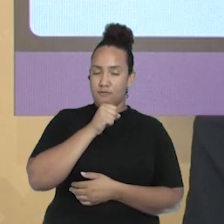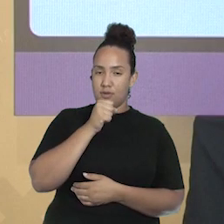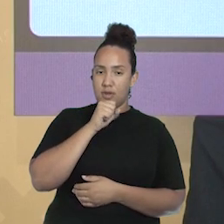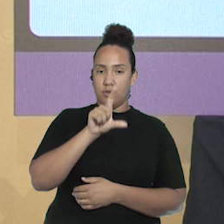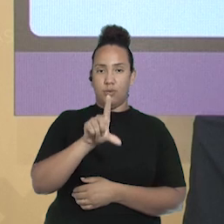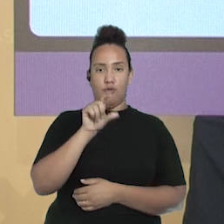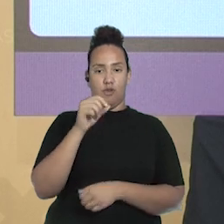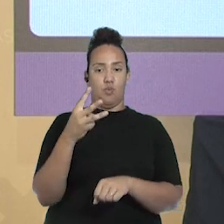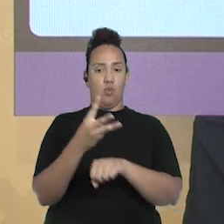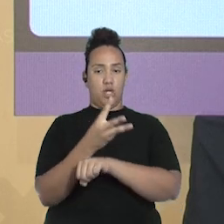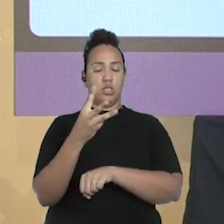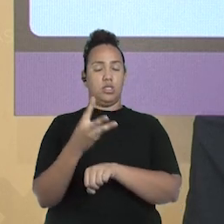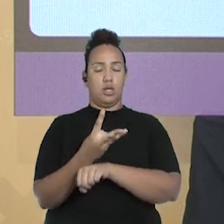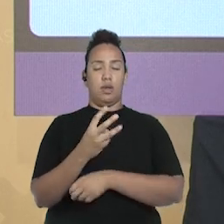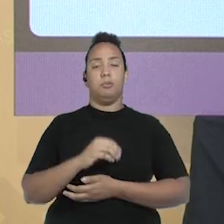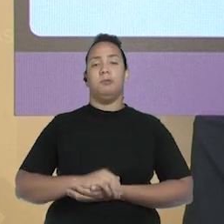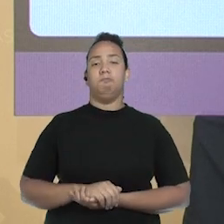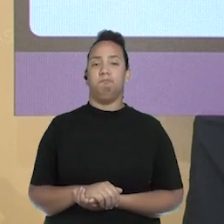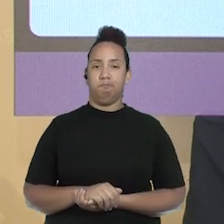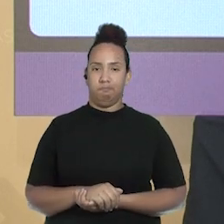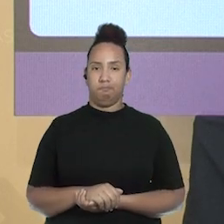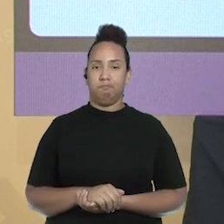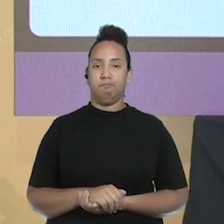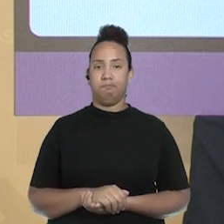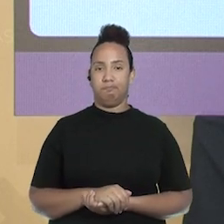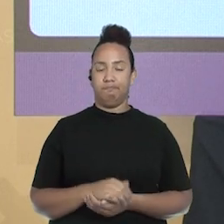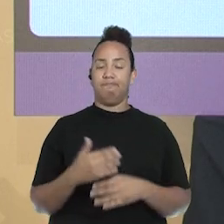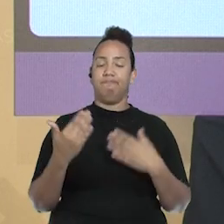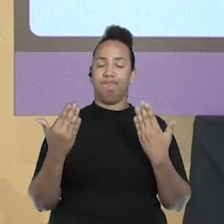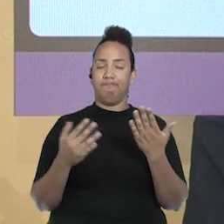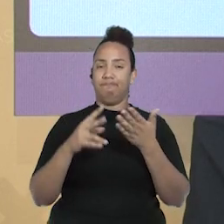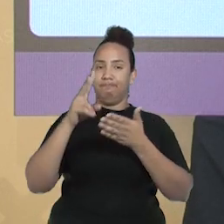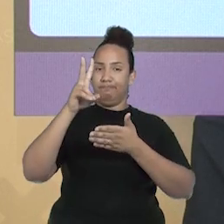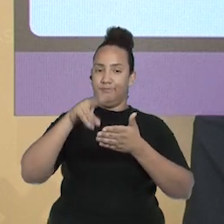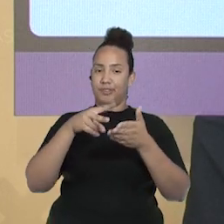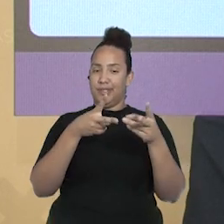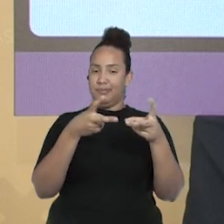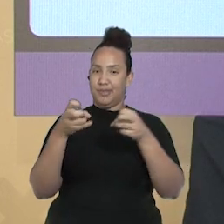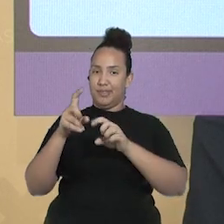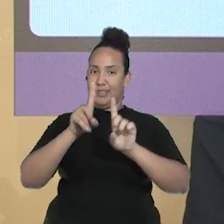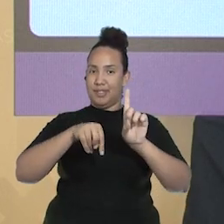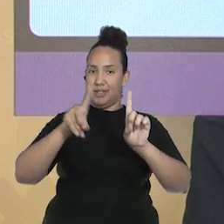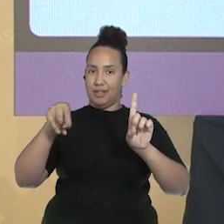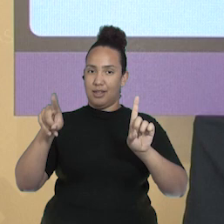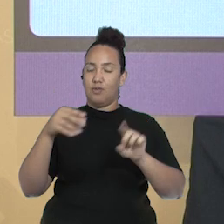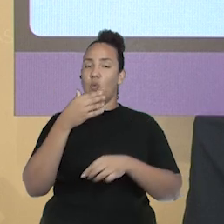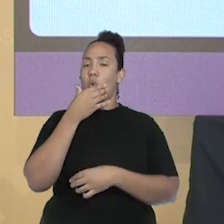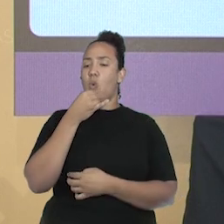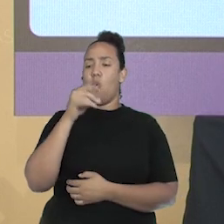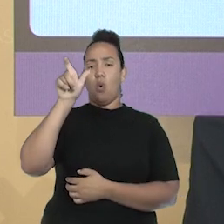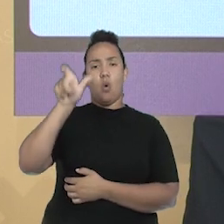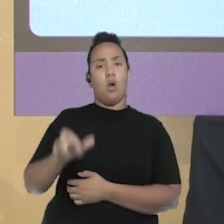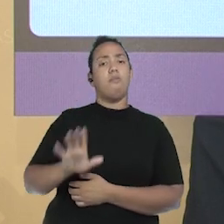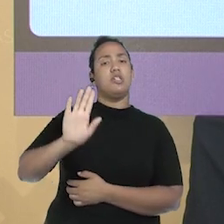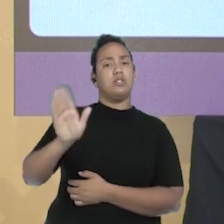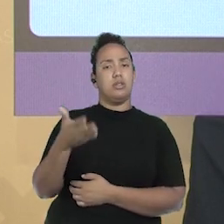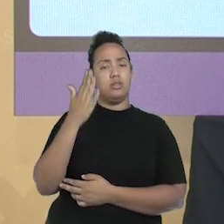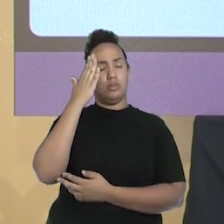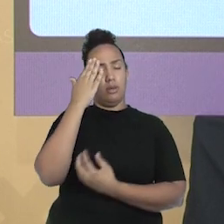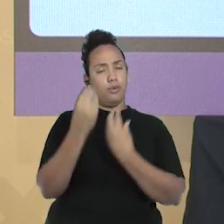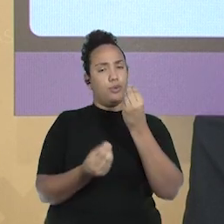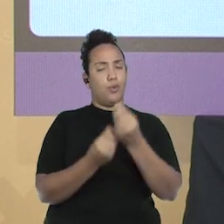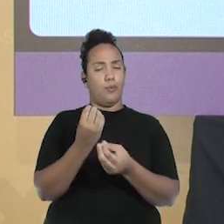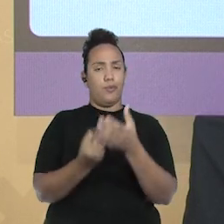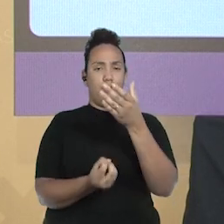WhatsApp. Graças à leitura de gráficos, João já sabe onde precisa criar estratégias para alcançar